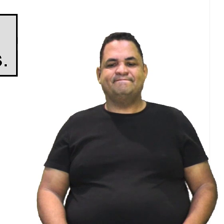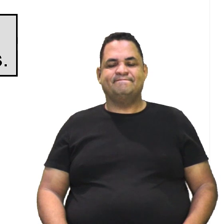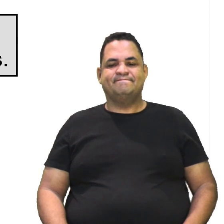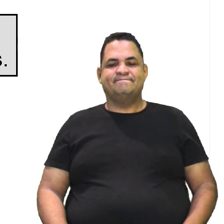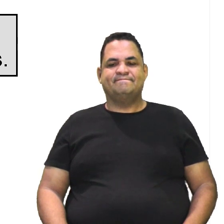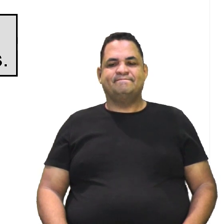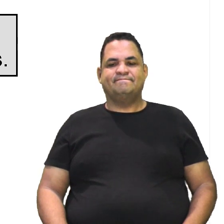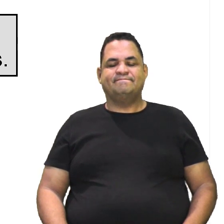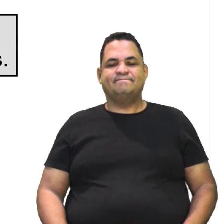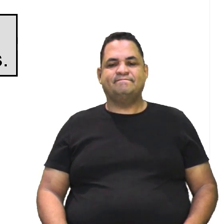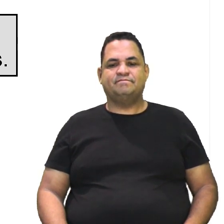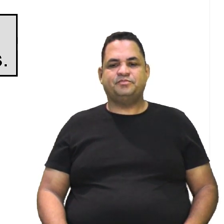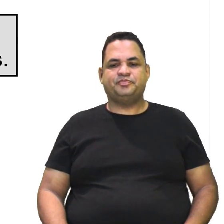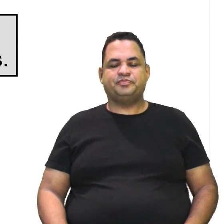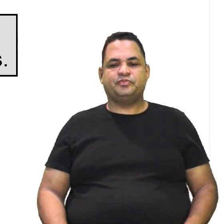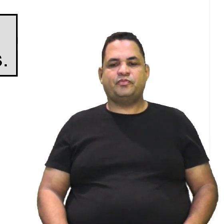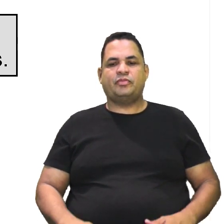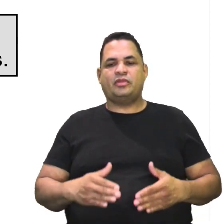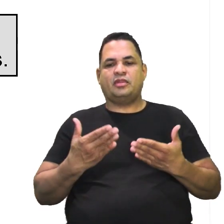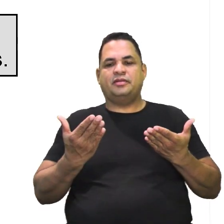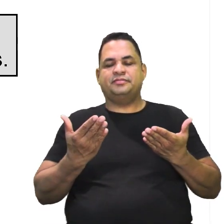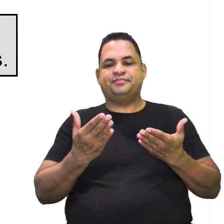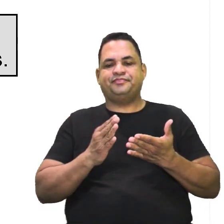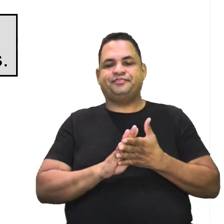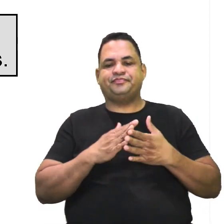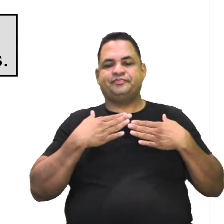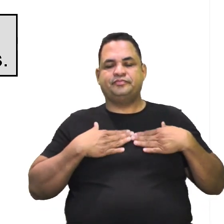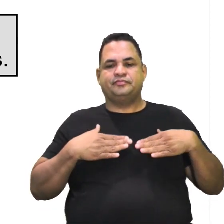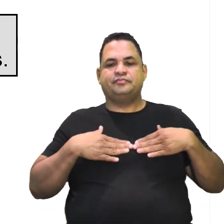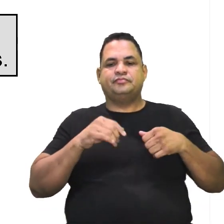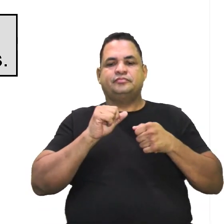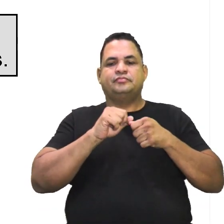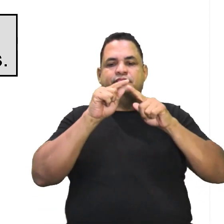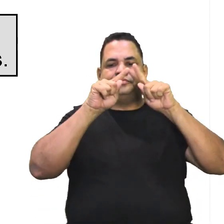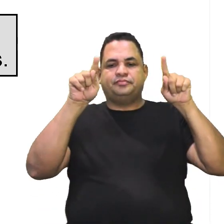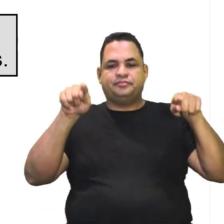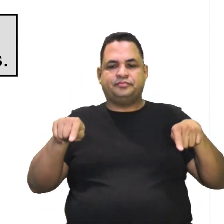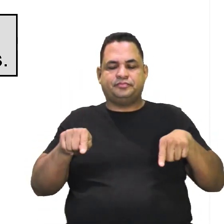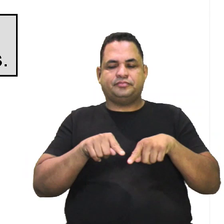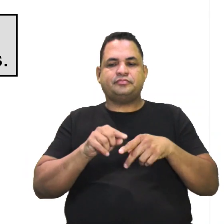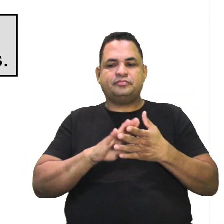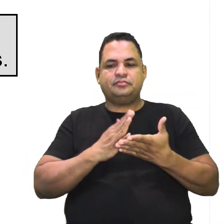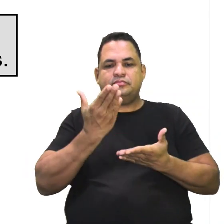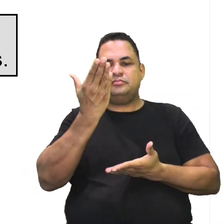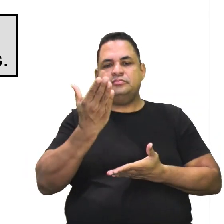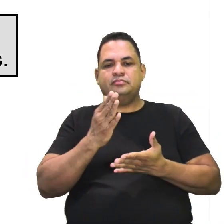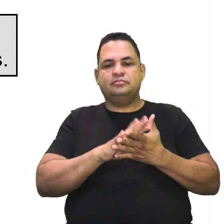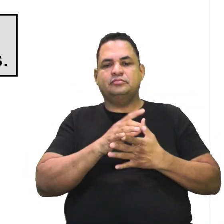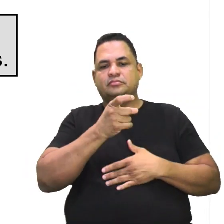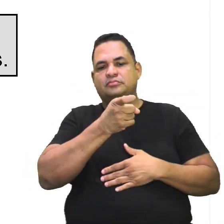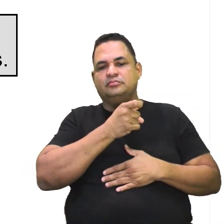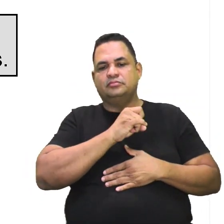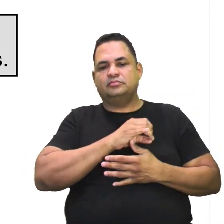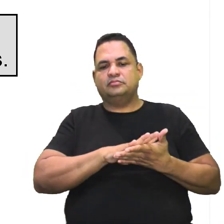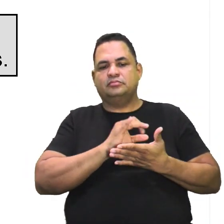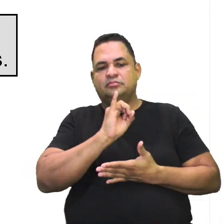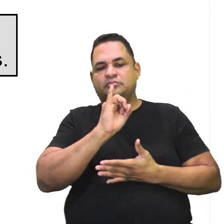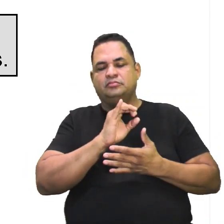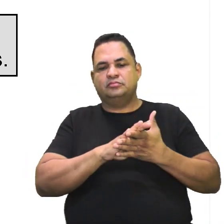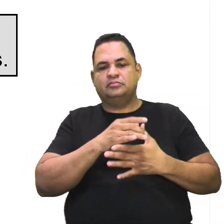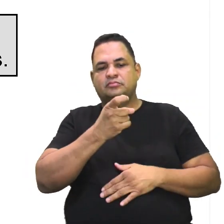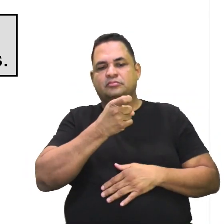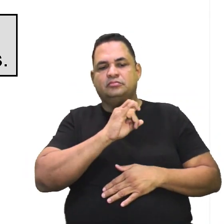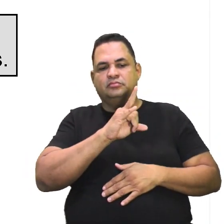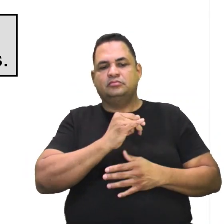padrão, raiz da variância. Isso. E aí, aqui, para ficar bem tranquilo, a gente vai fazer a tabelinha. Na tabelinha vai colocar do lado os xi, coloca